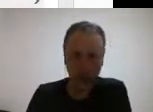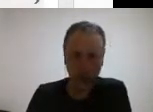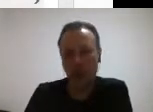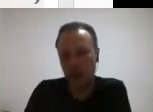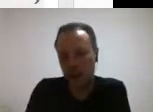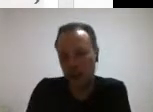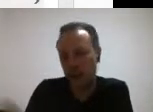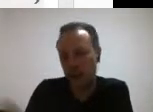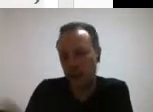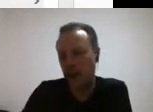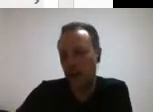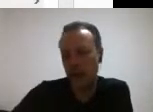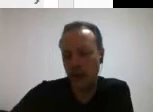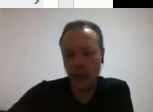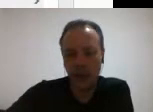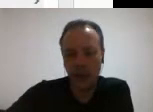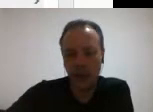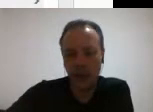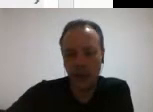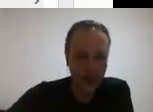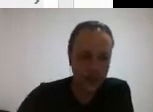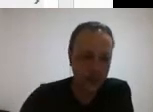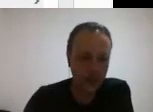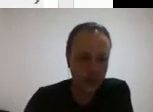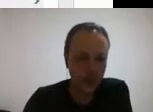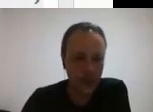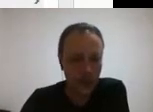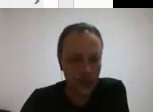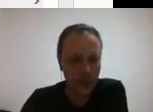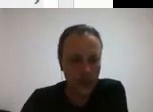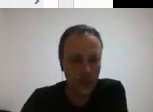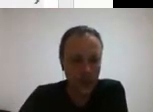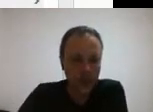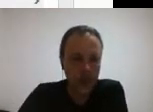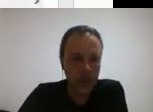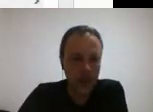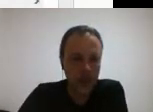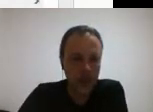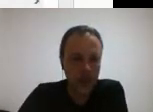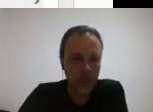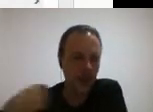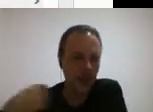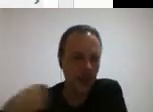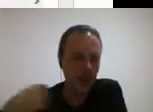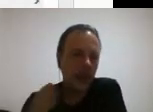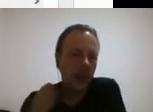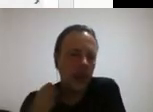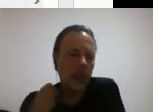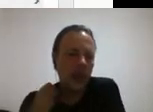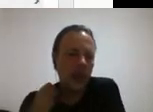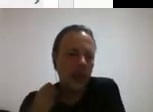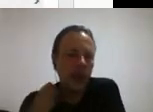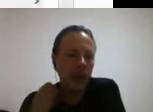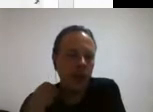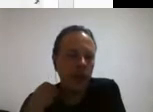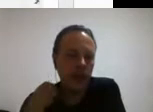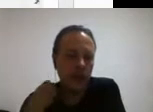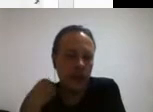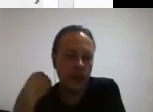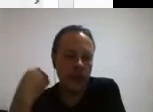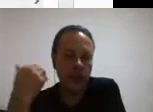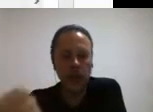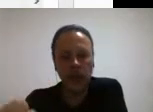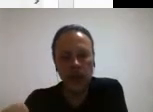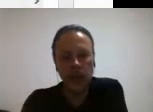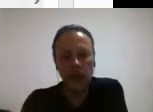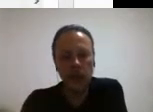Essa tabela ela vai ficar no ar ad eterno. É o tempo que ela vai ficar aí.